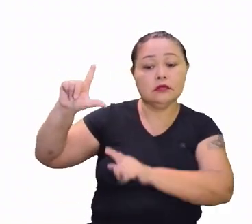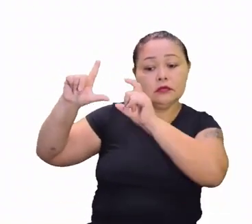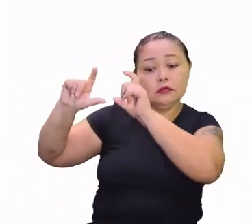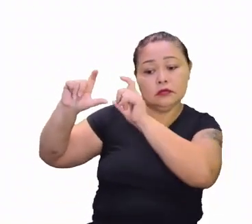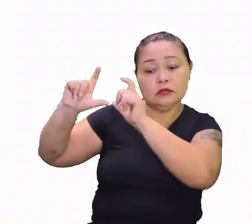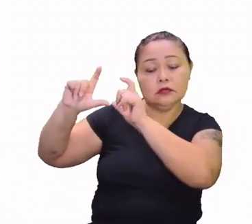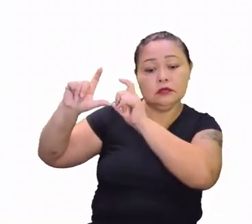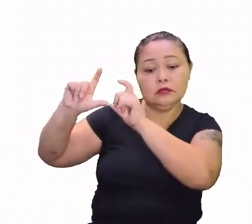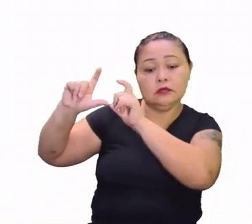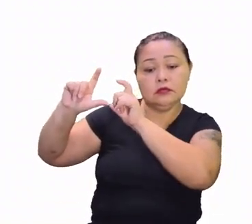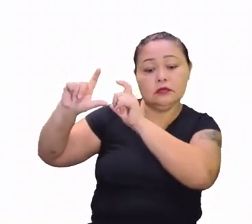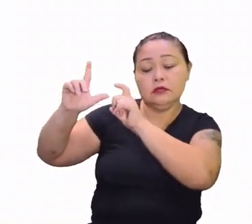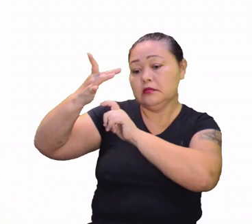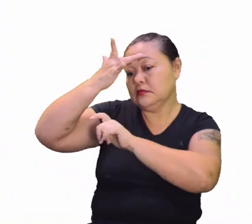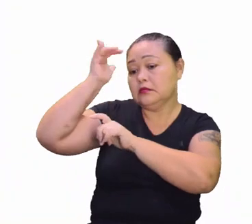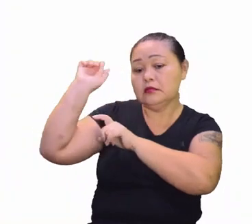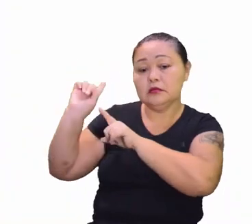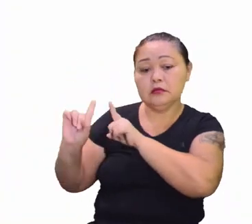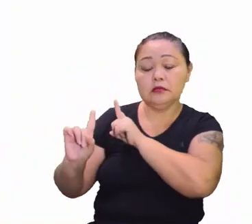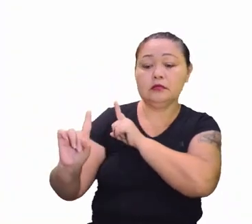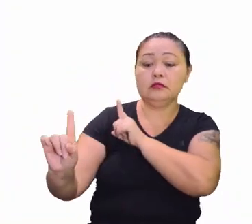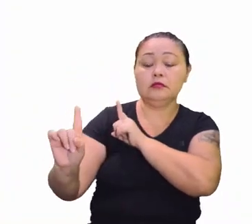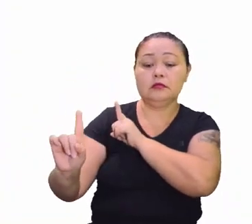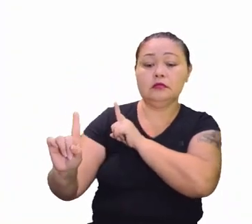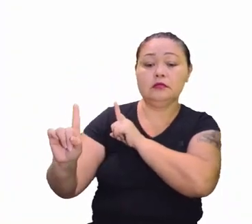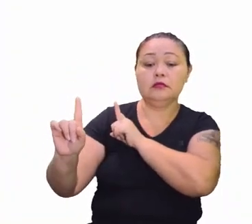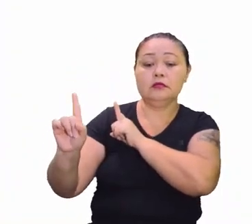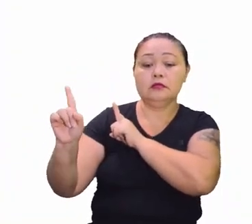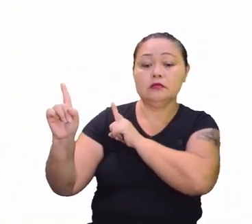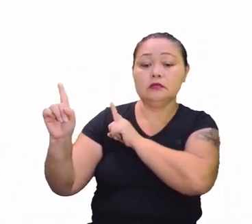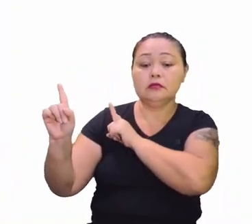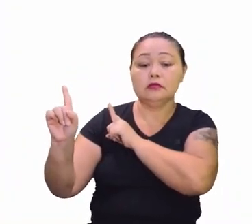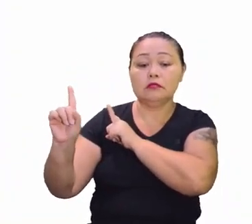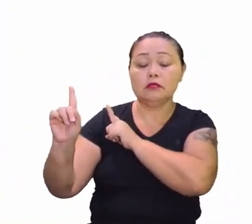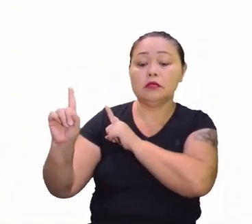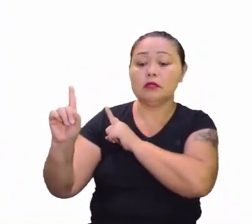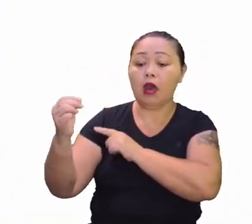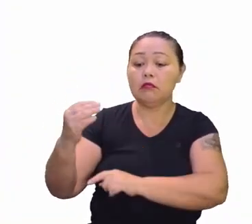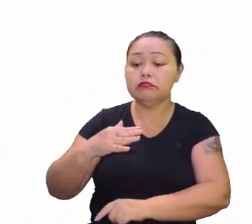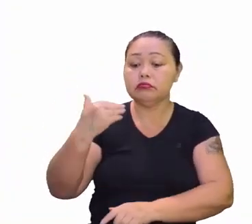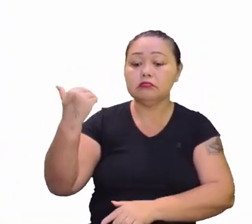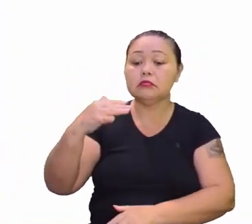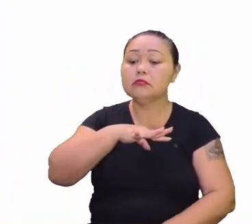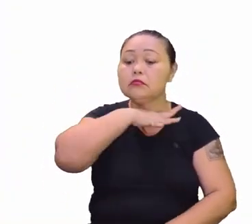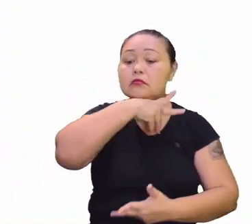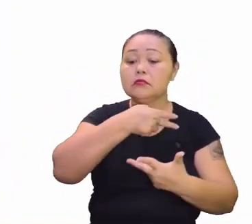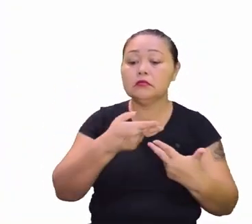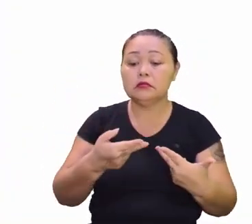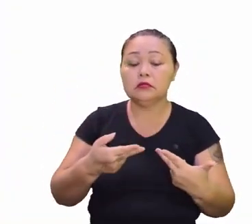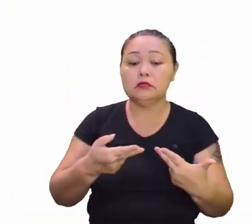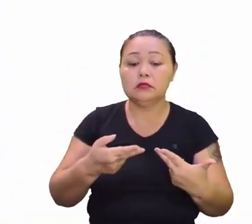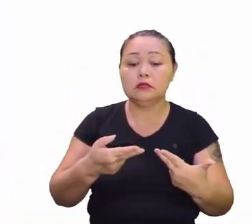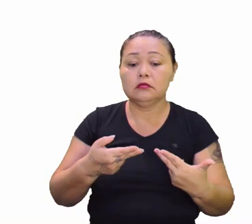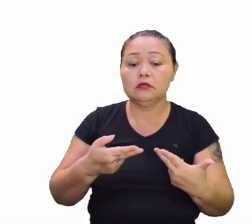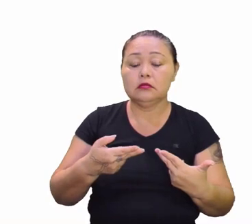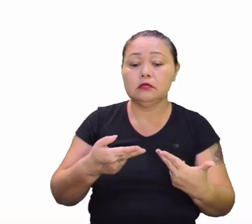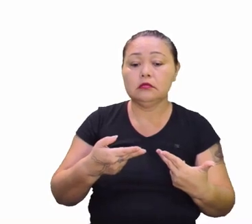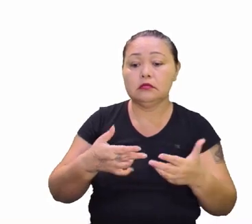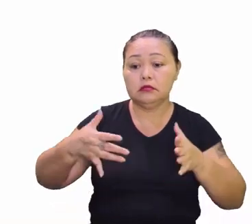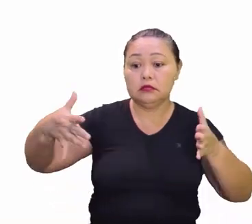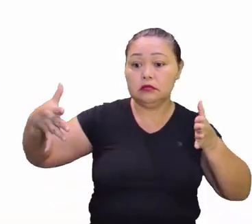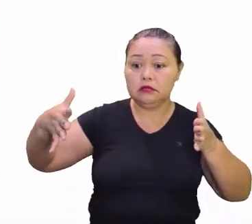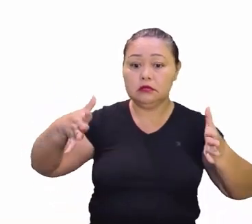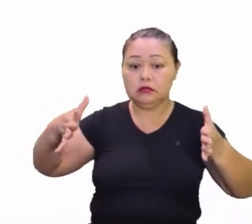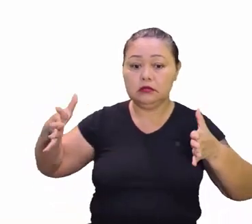tirada, né, de pessoas que abateram o animal, né? Uhum. E é um animal de